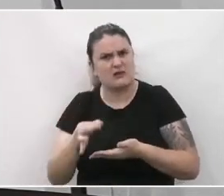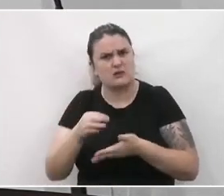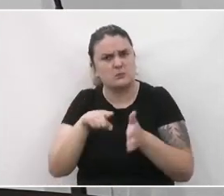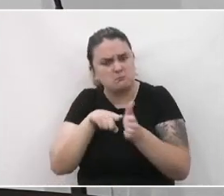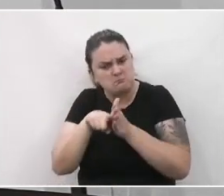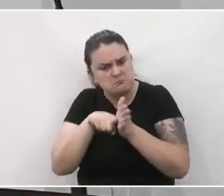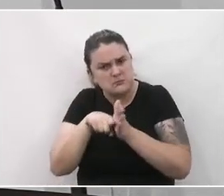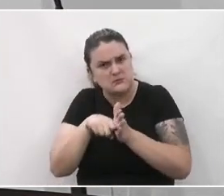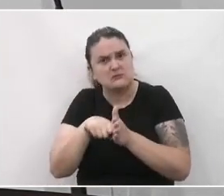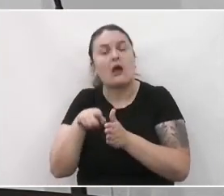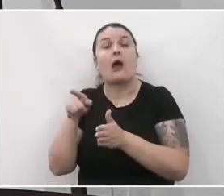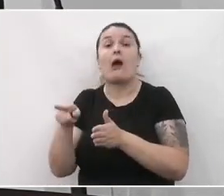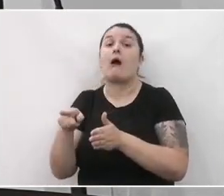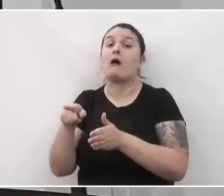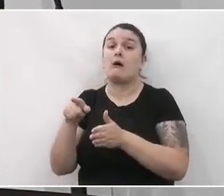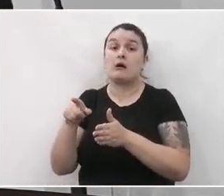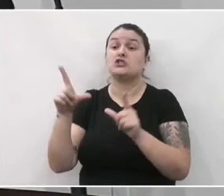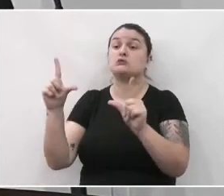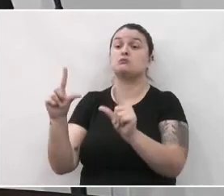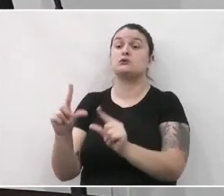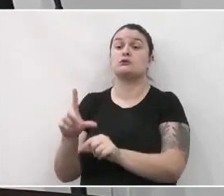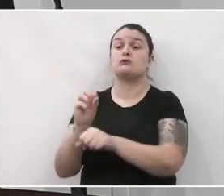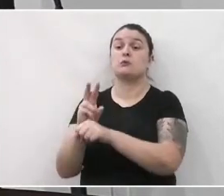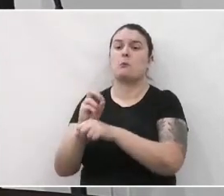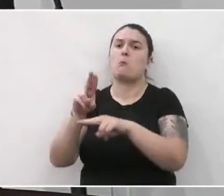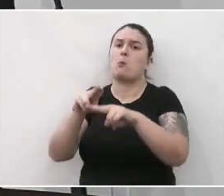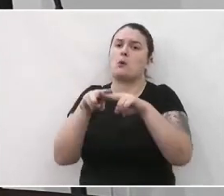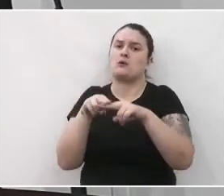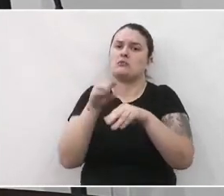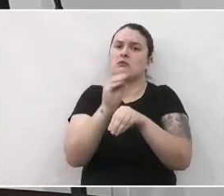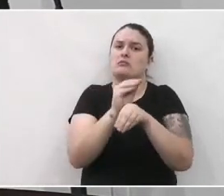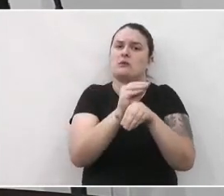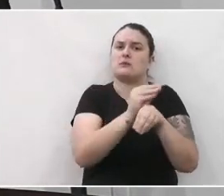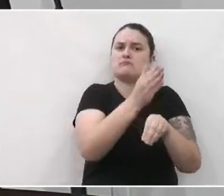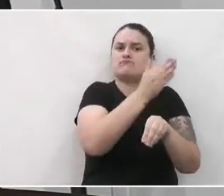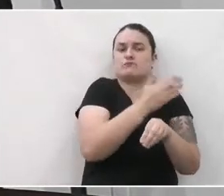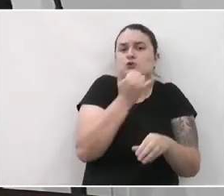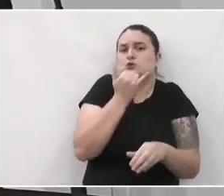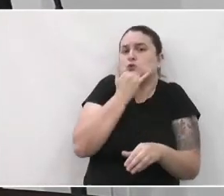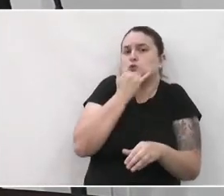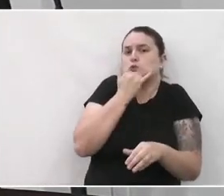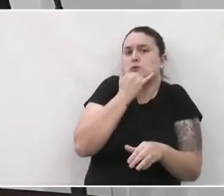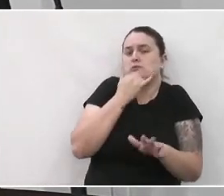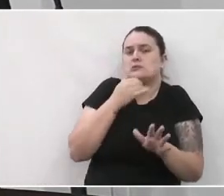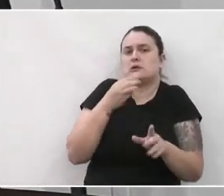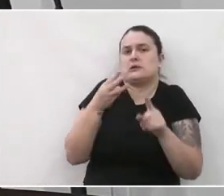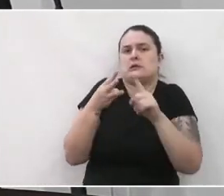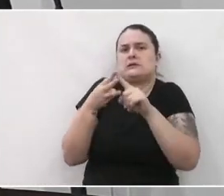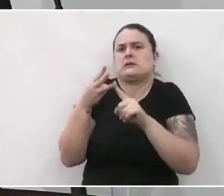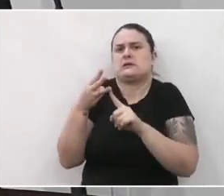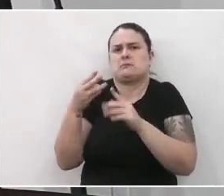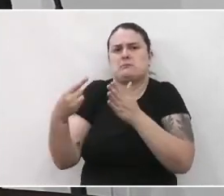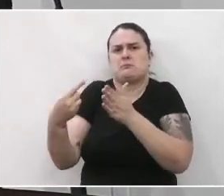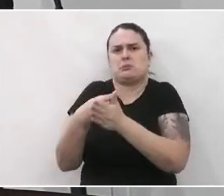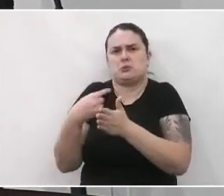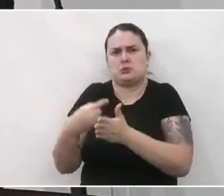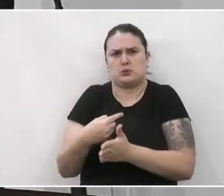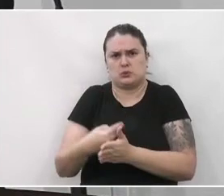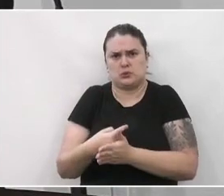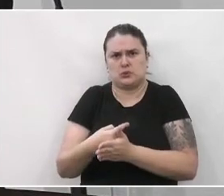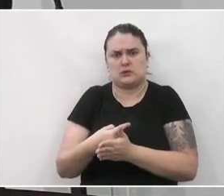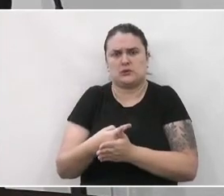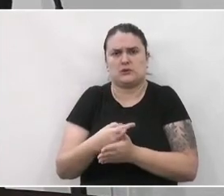que fale. Isso foi por conta do tratamento precoce, né? Me desculpe, eu não sei, foram 3 com relação